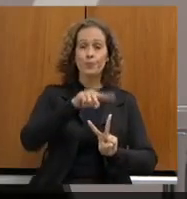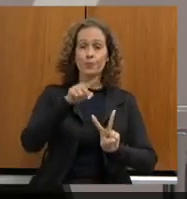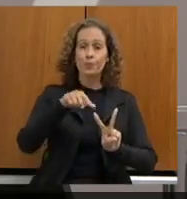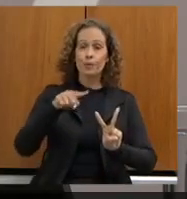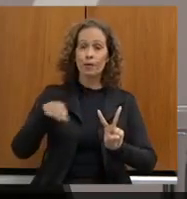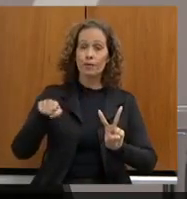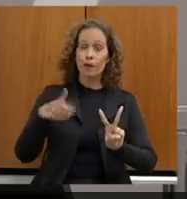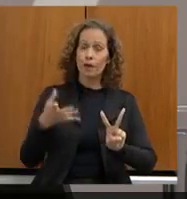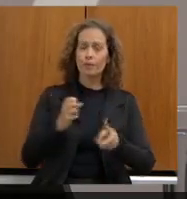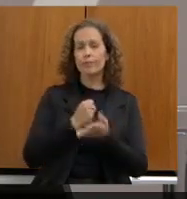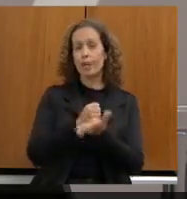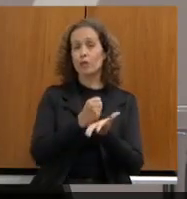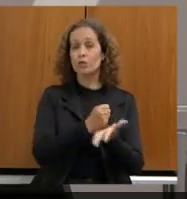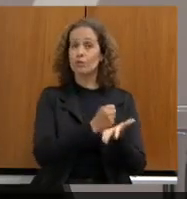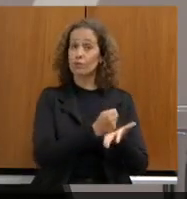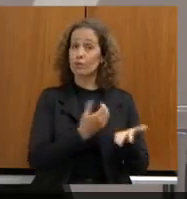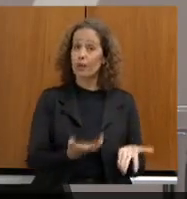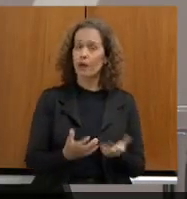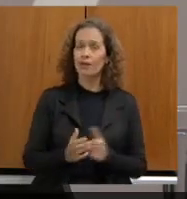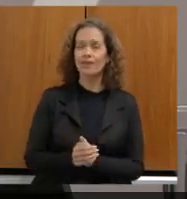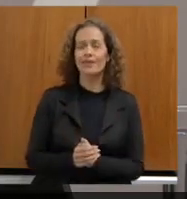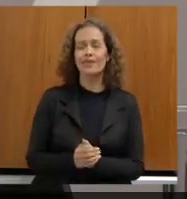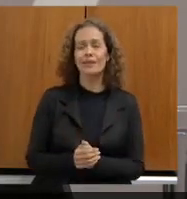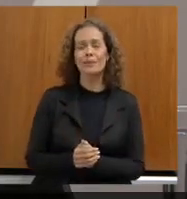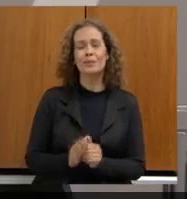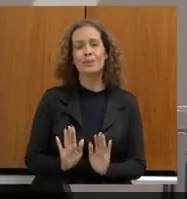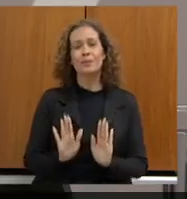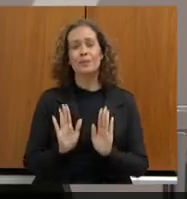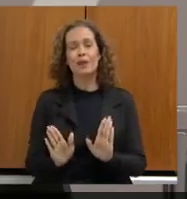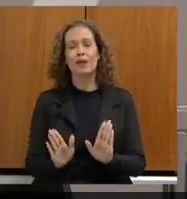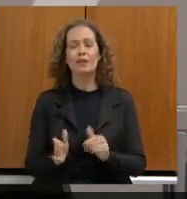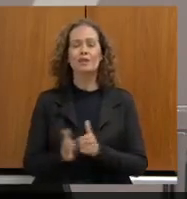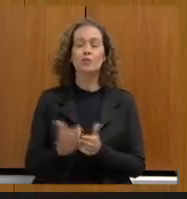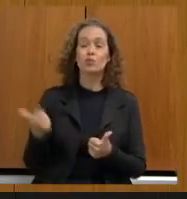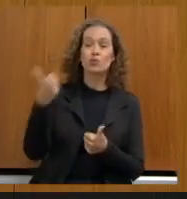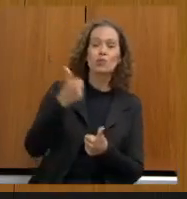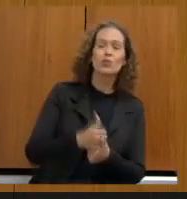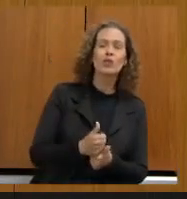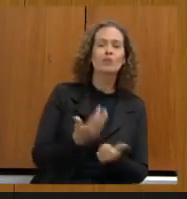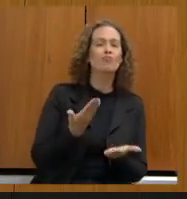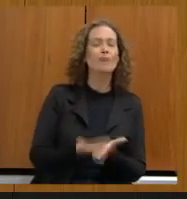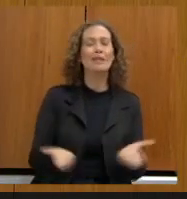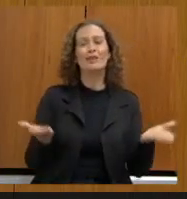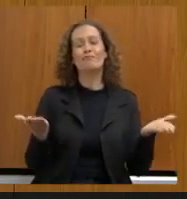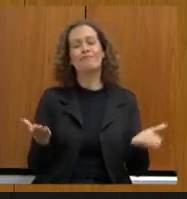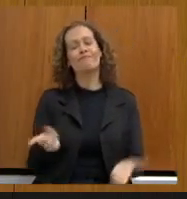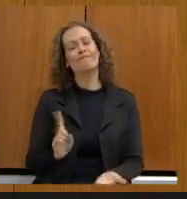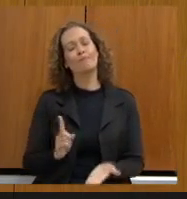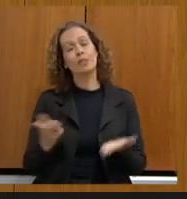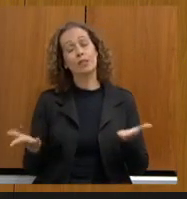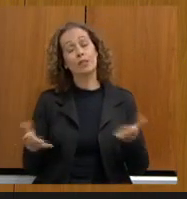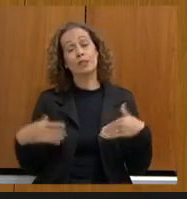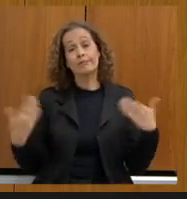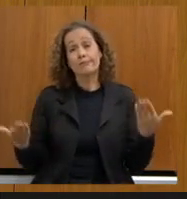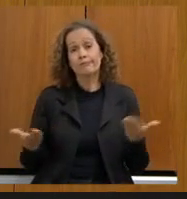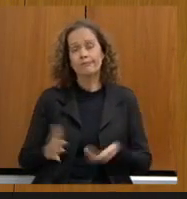eles são para ajudar um pouco mais e não para poder tá repondo aí né mas vamos